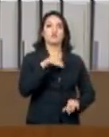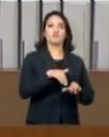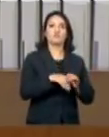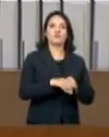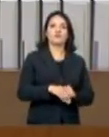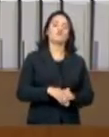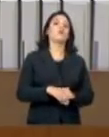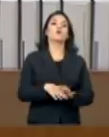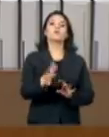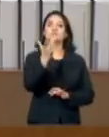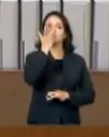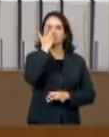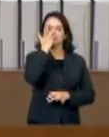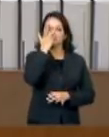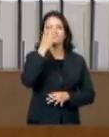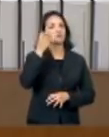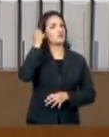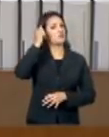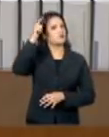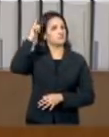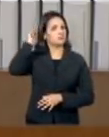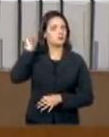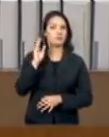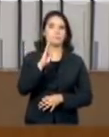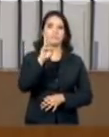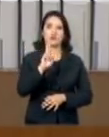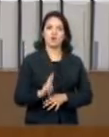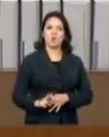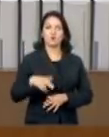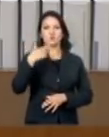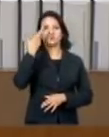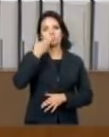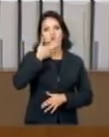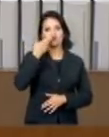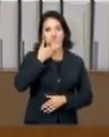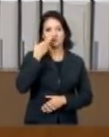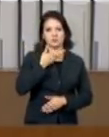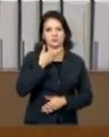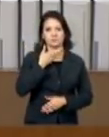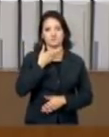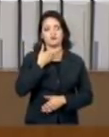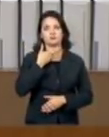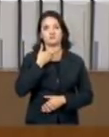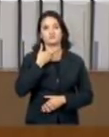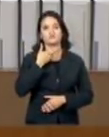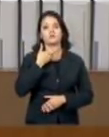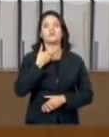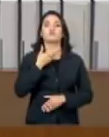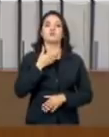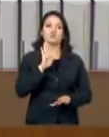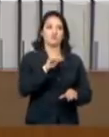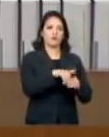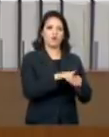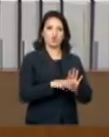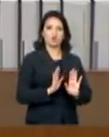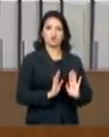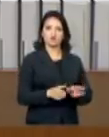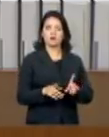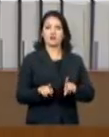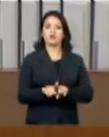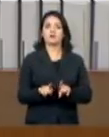relator alexandre moraes coberto para musicar lewandowski que dava provimento ao recurso extraordinário